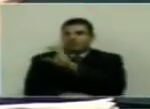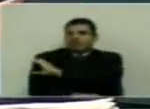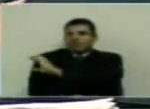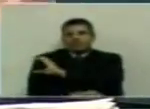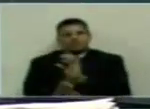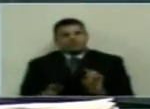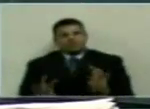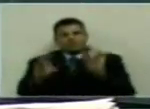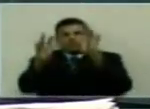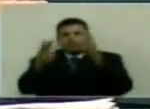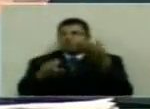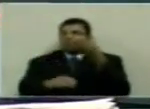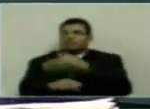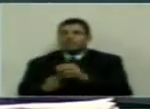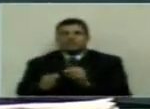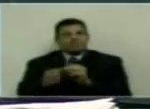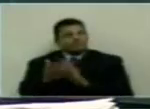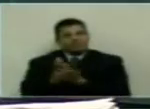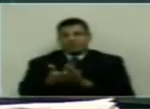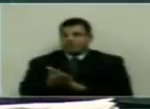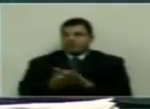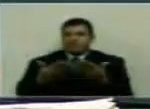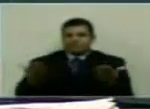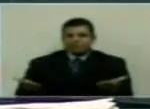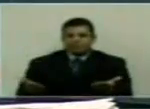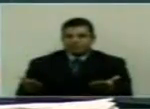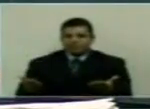comissão especial não nos dão autoridade para isso.